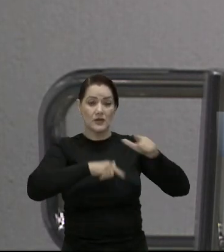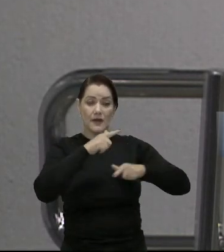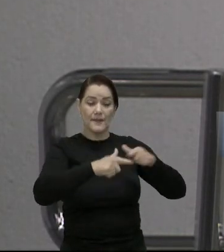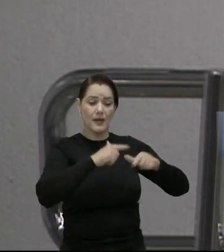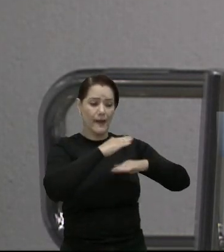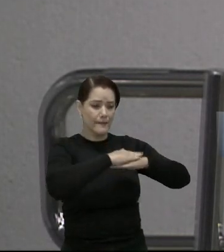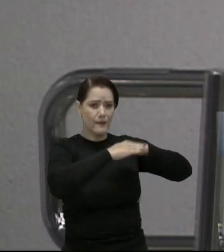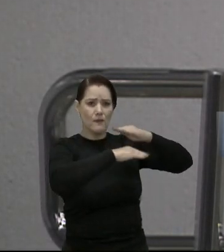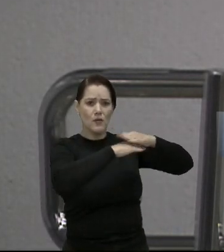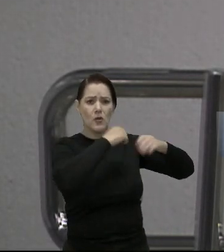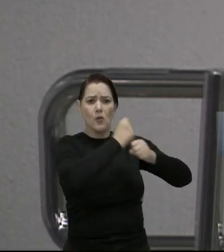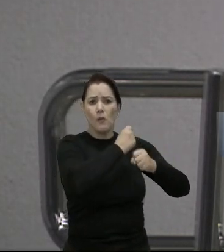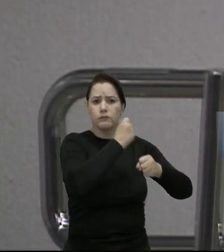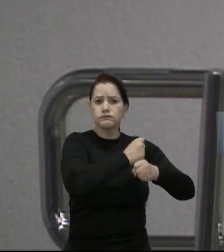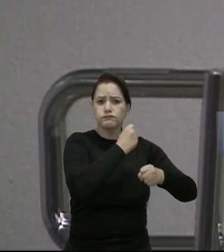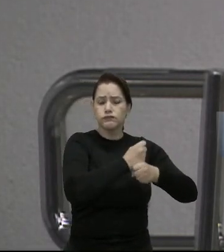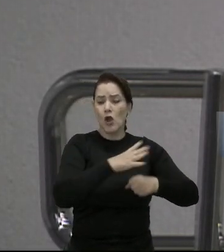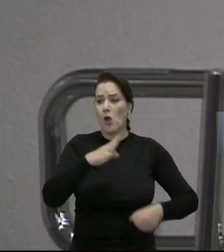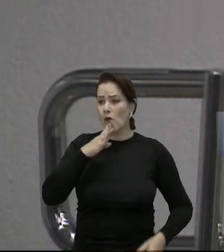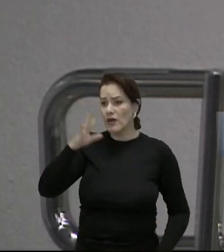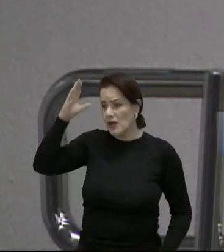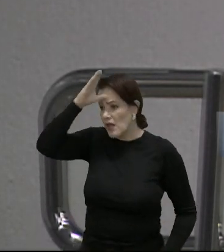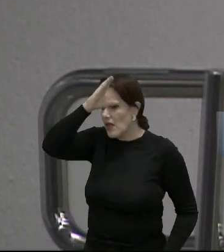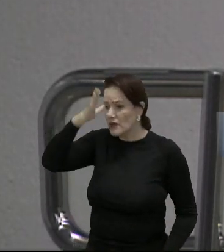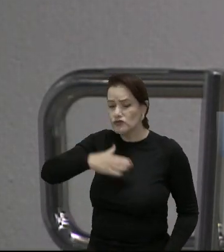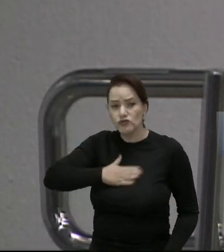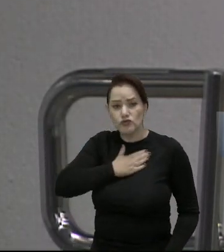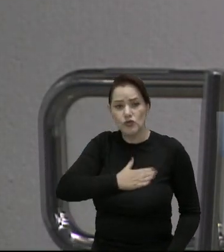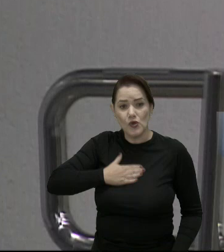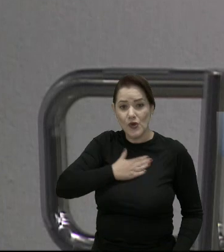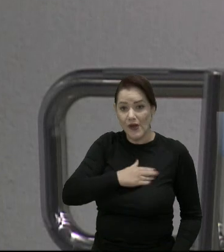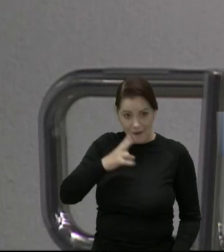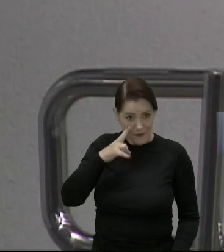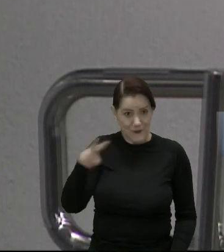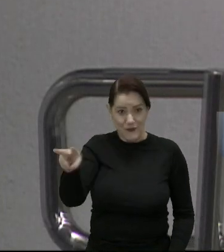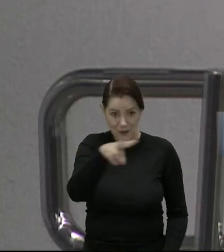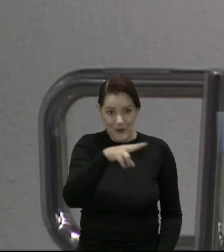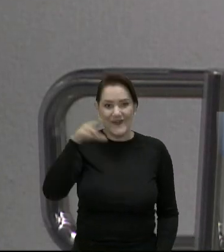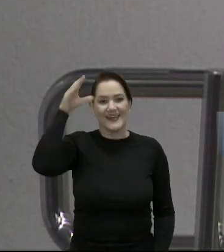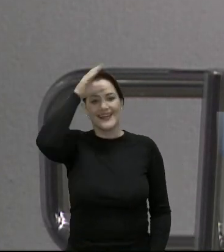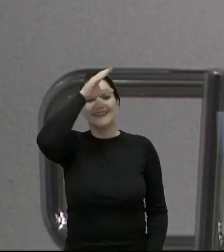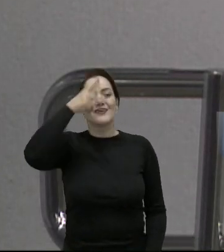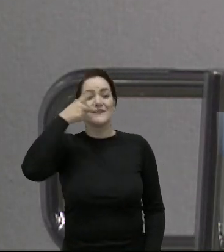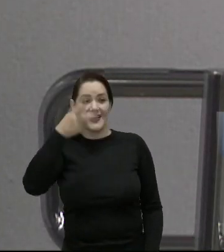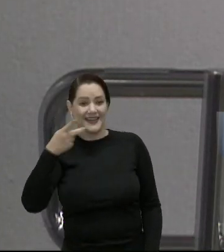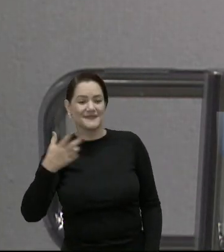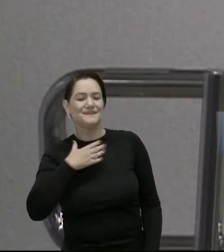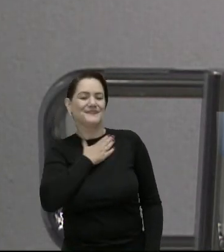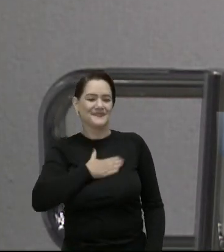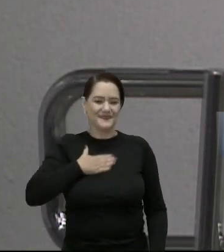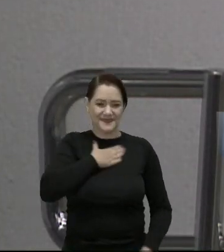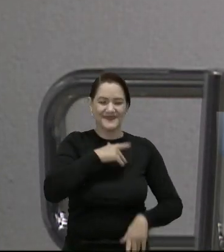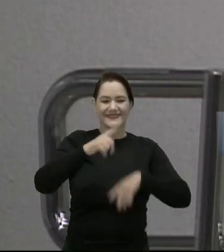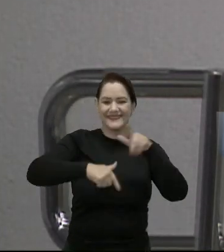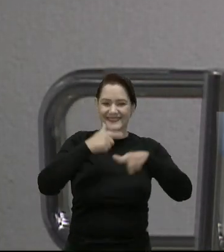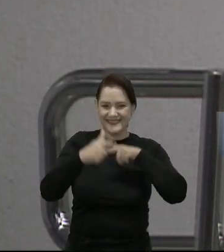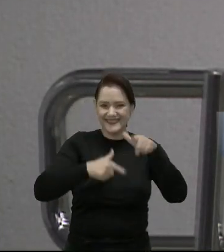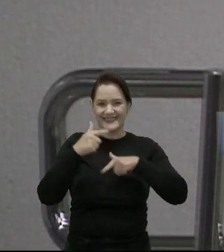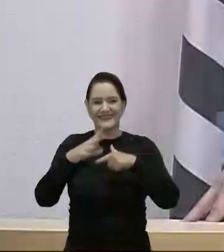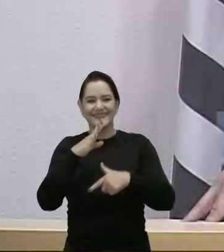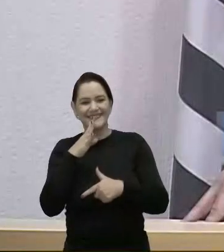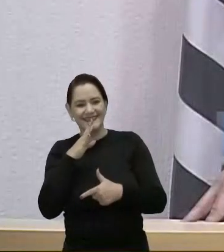de ter o trabalho reconhecido pelos clientes. Ouviu, clientes? Vou ler de novo, hein? Gosta de ter o